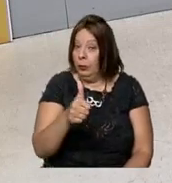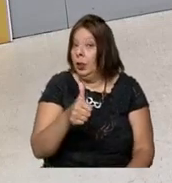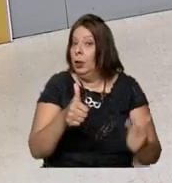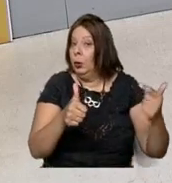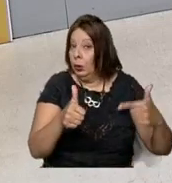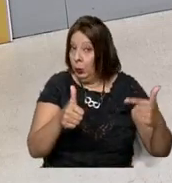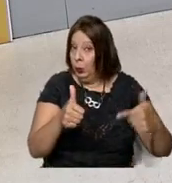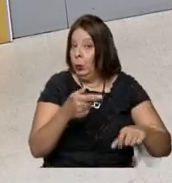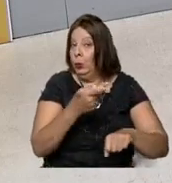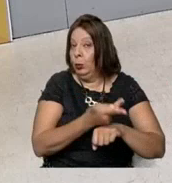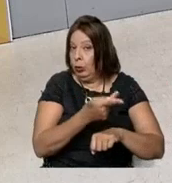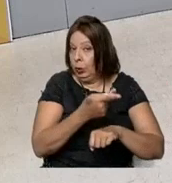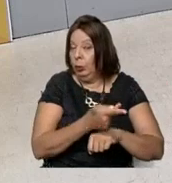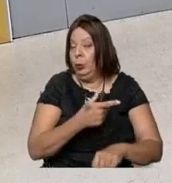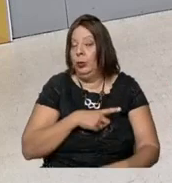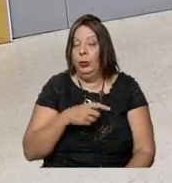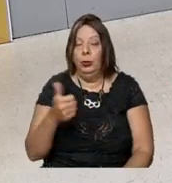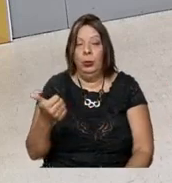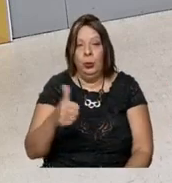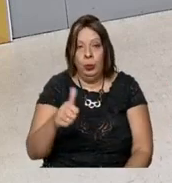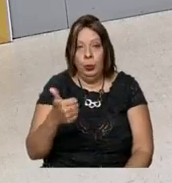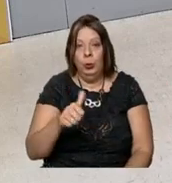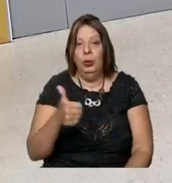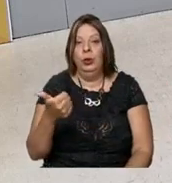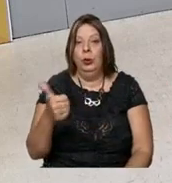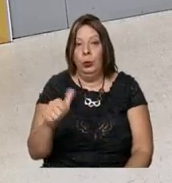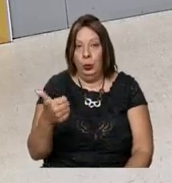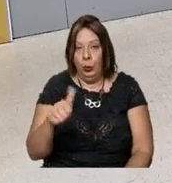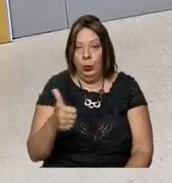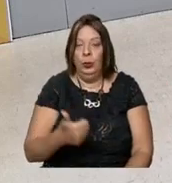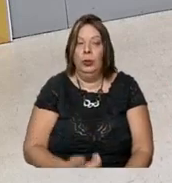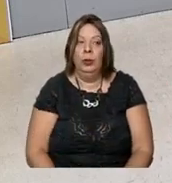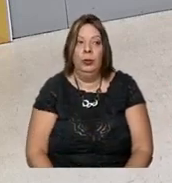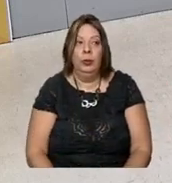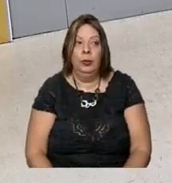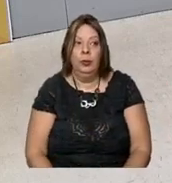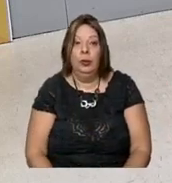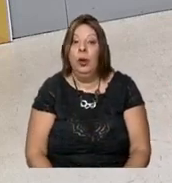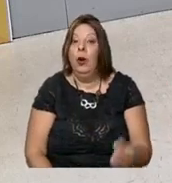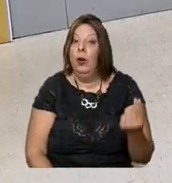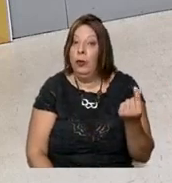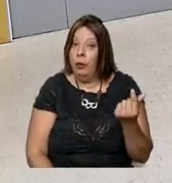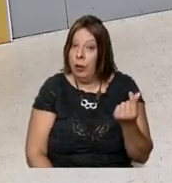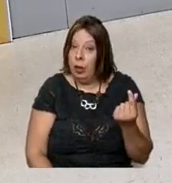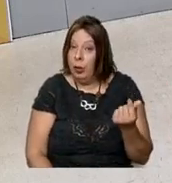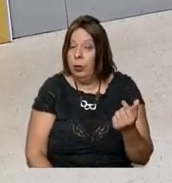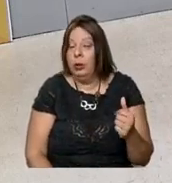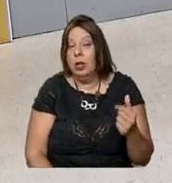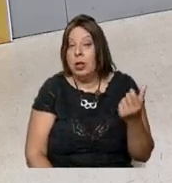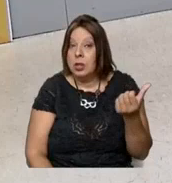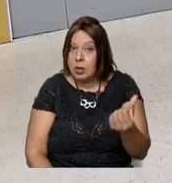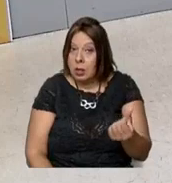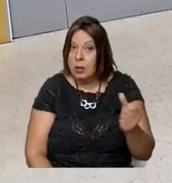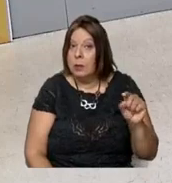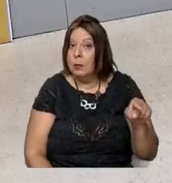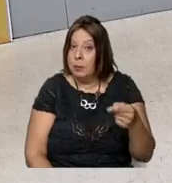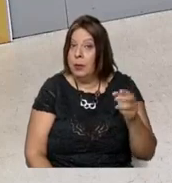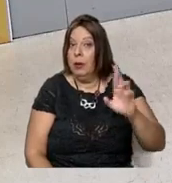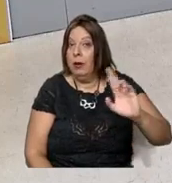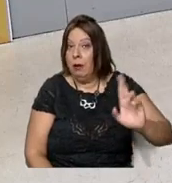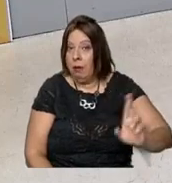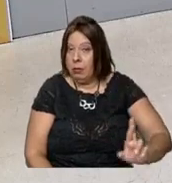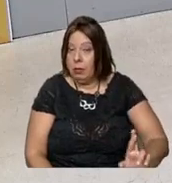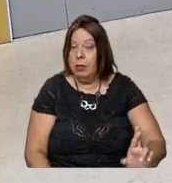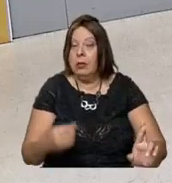tá? E você já vai marcando aí número 11, número 11. Segundo prêmio no valor de 6 mil reais. Marque